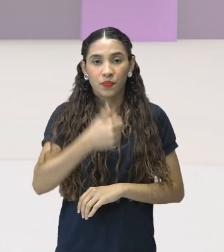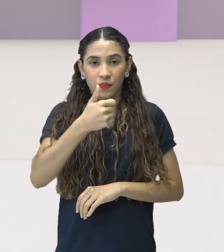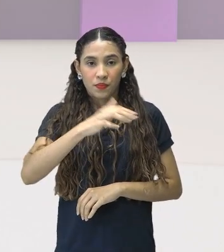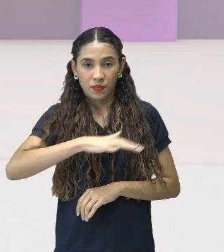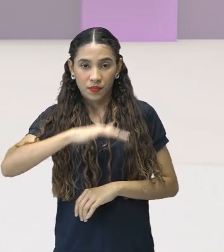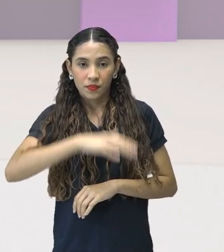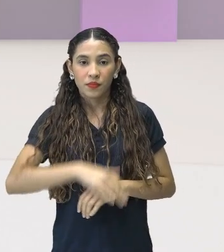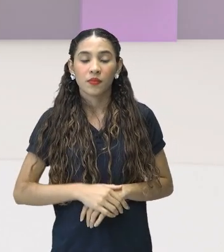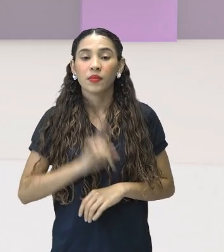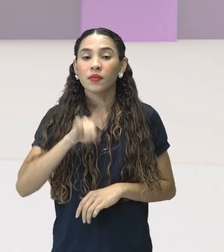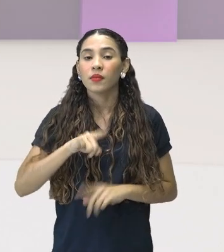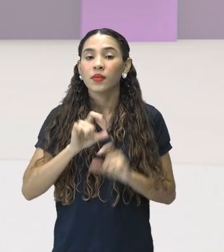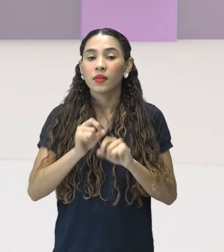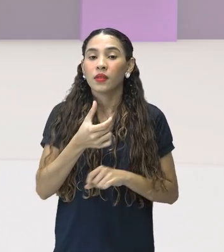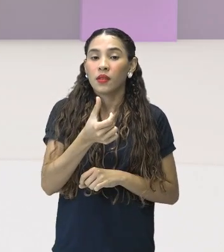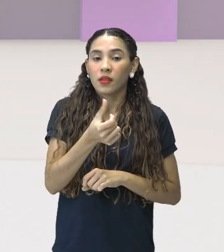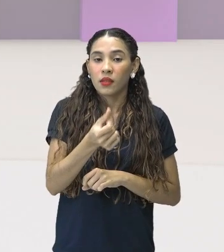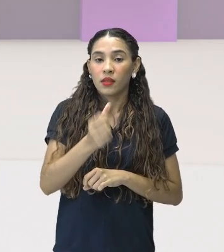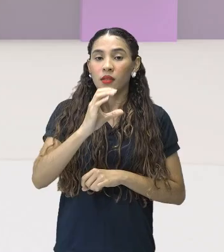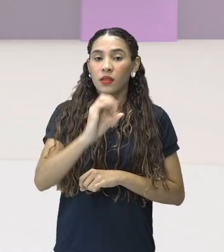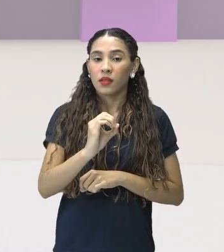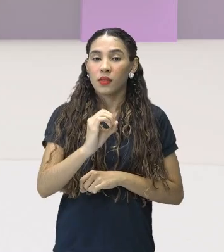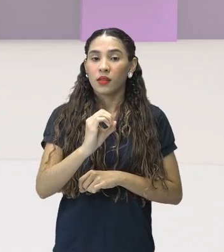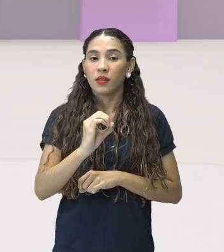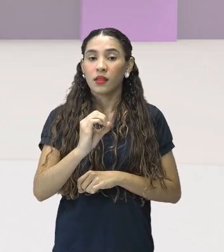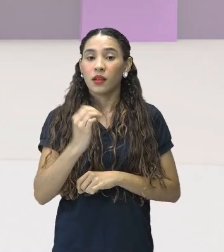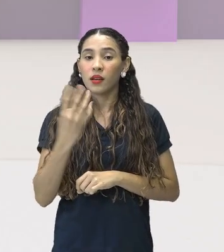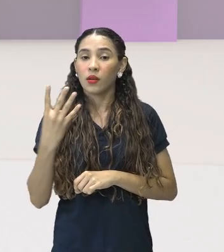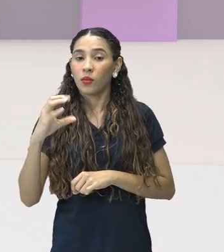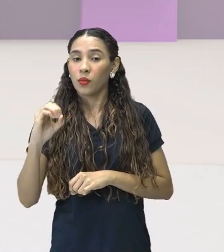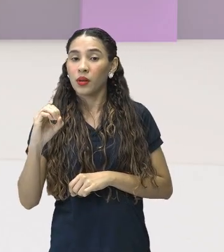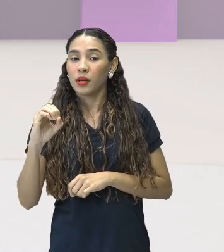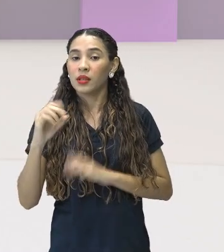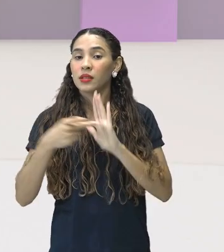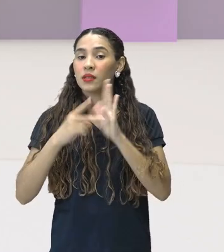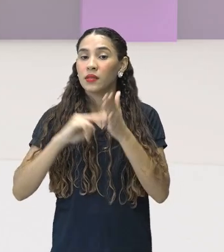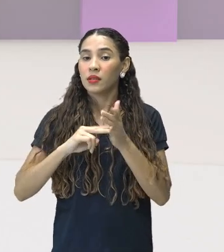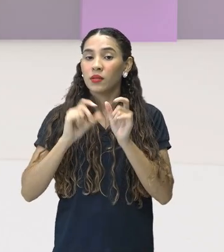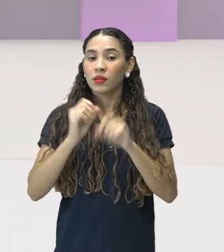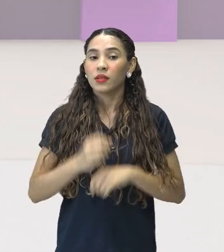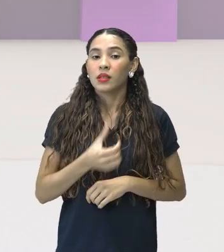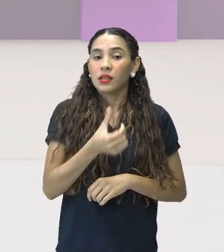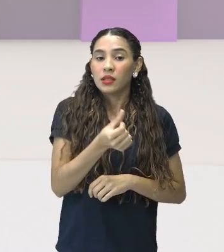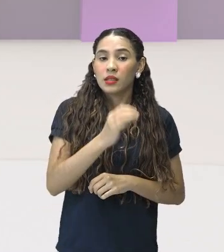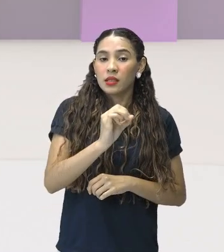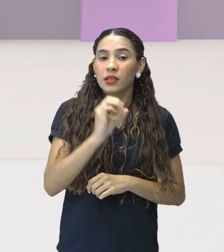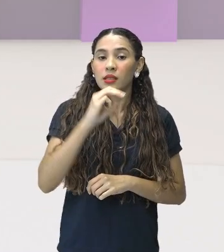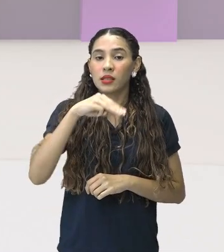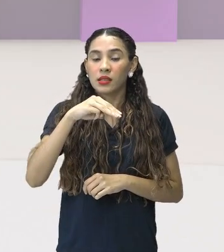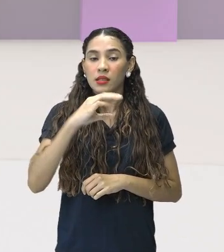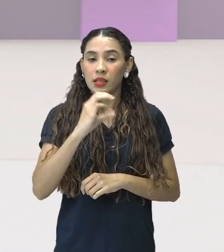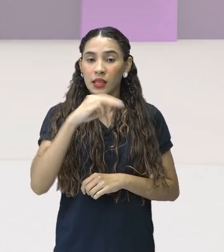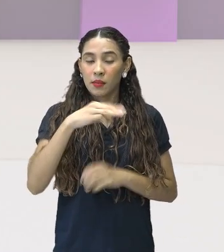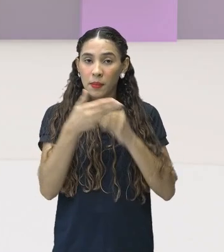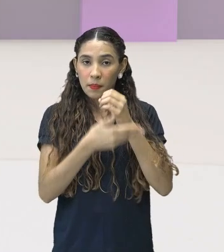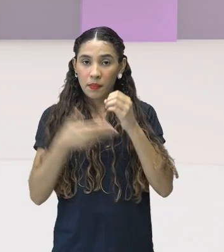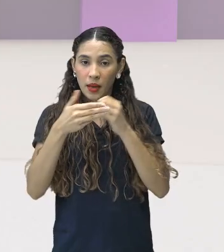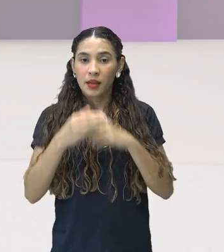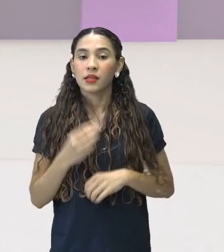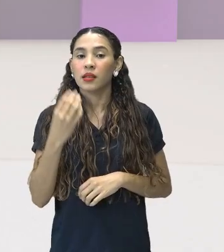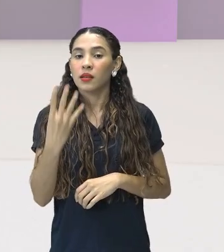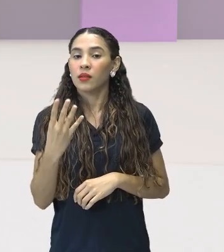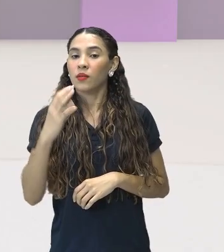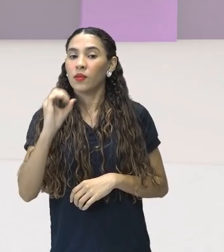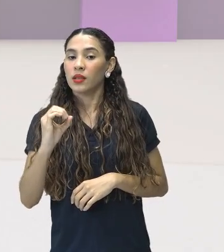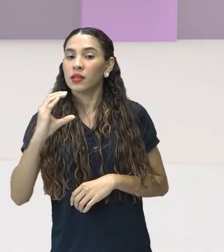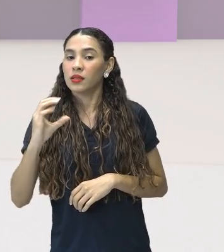retângulo, ele é 60 por 40, ou seja, 60 centímetros de base por